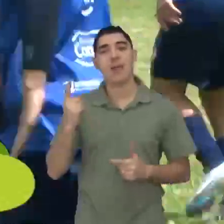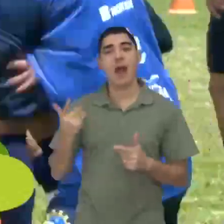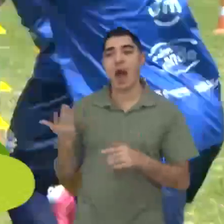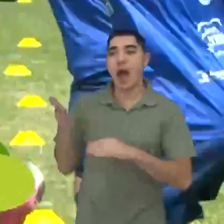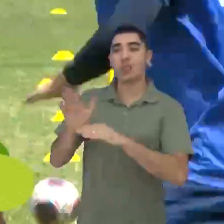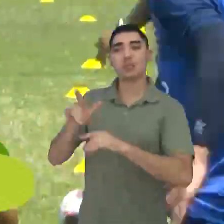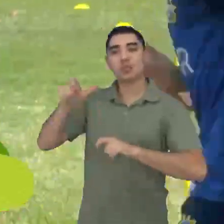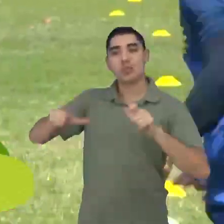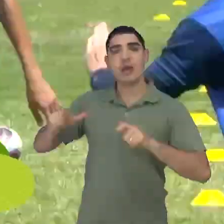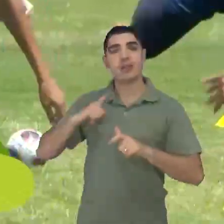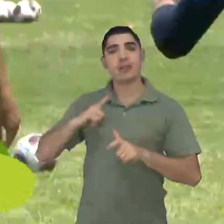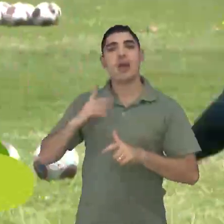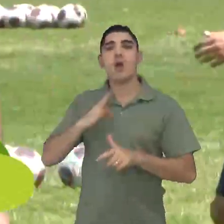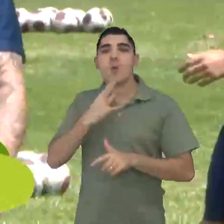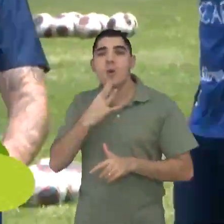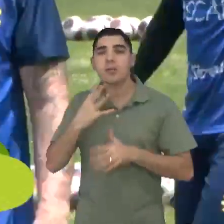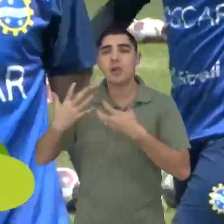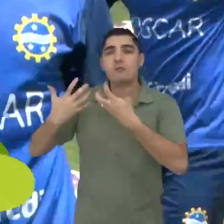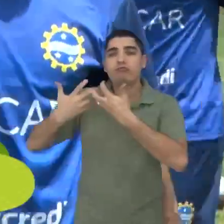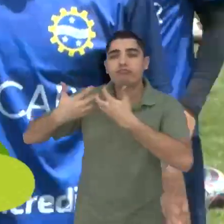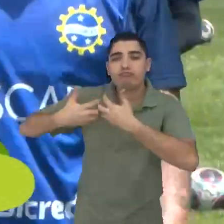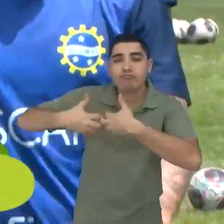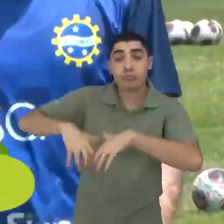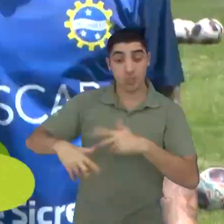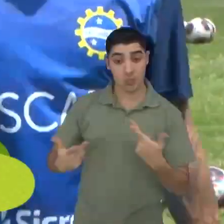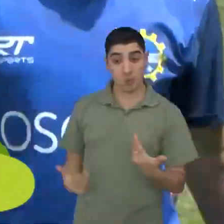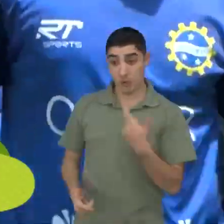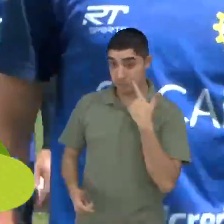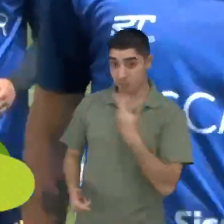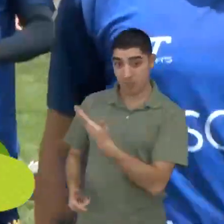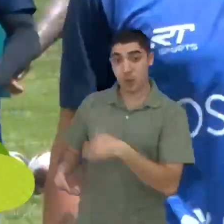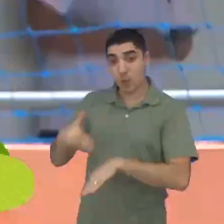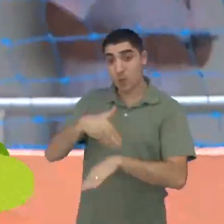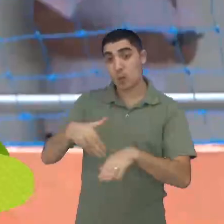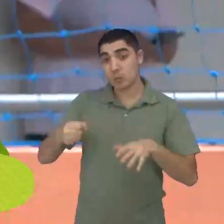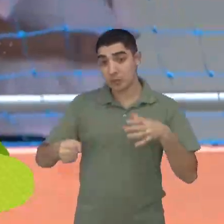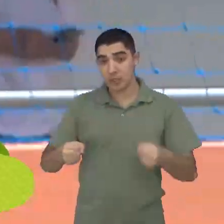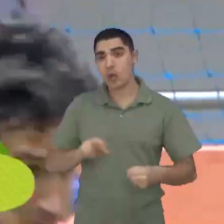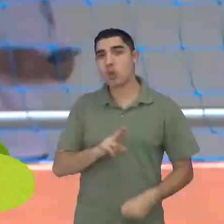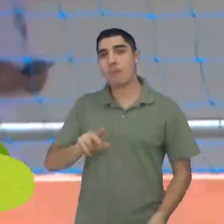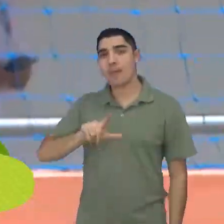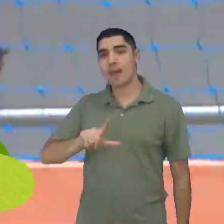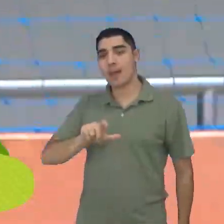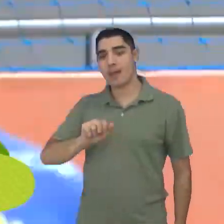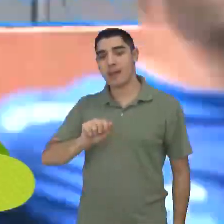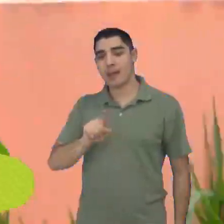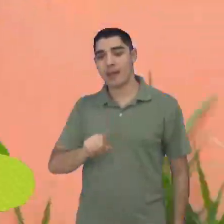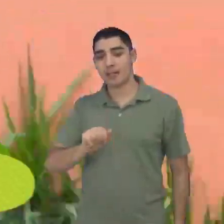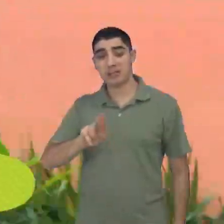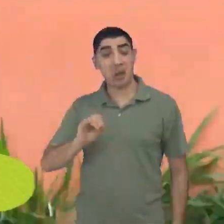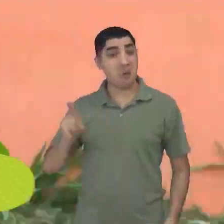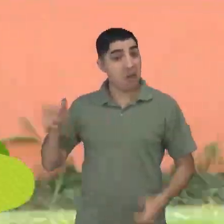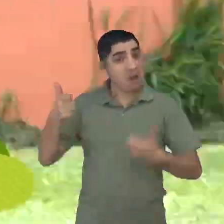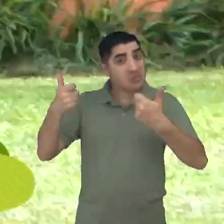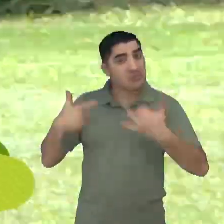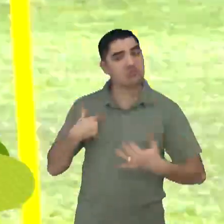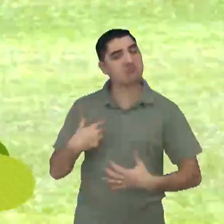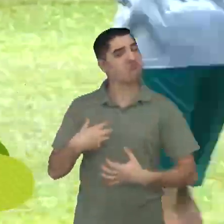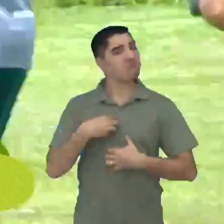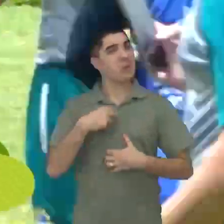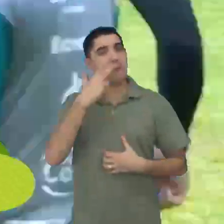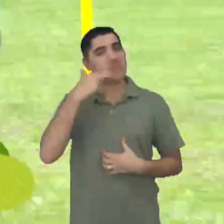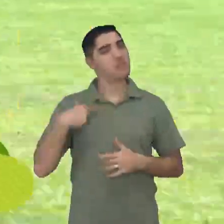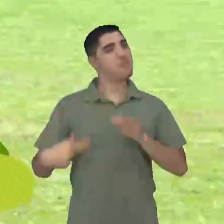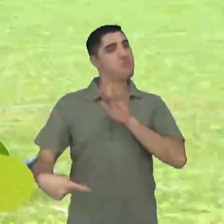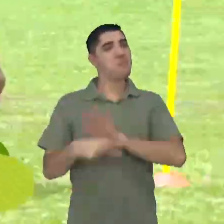dos recém-chegados ao time, como é o caso do zagueiro Lázaro, que garante já estar se sentindo em casa com os